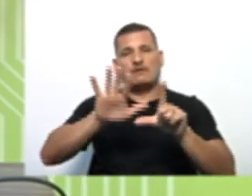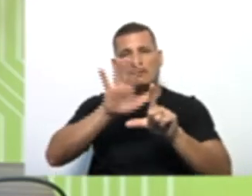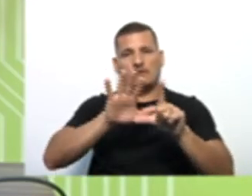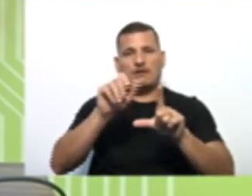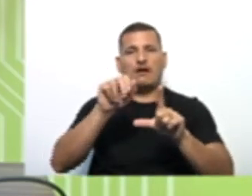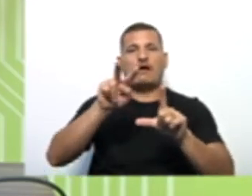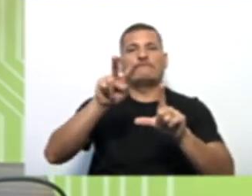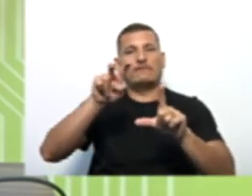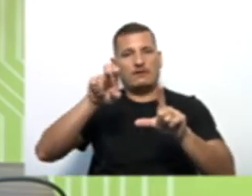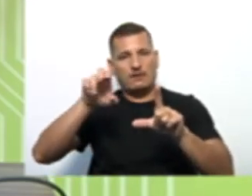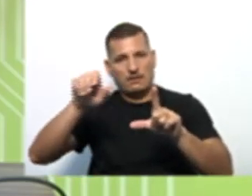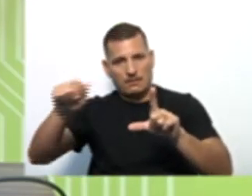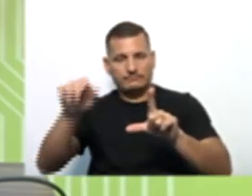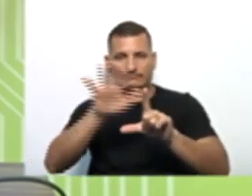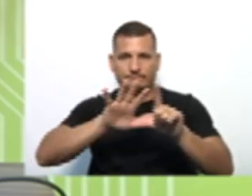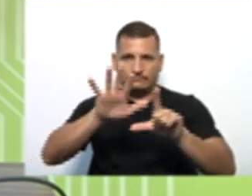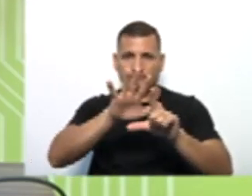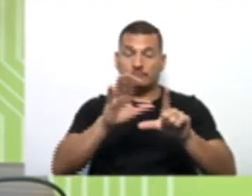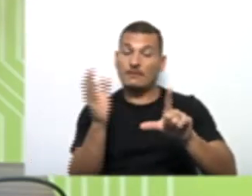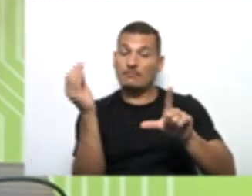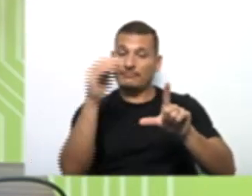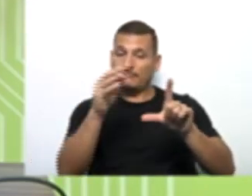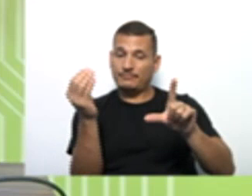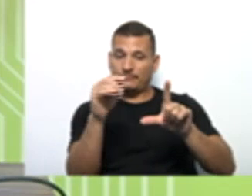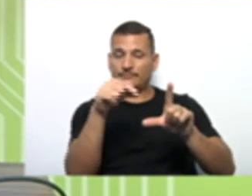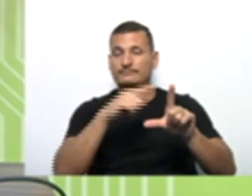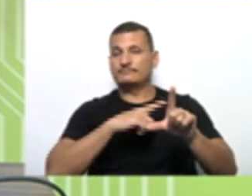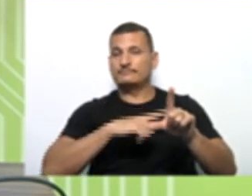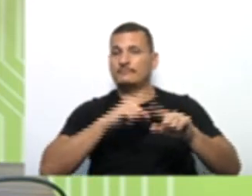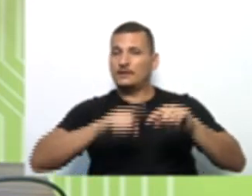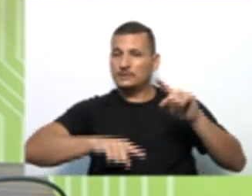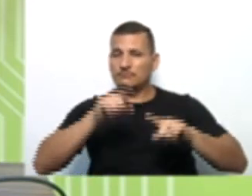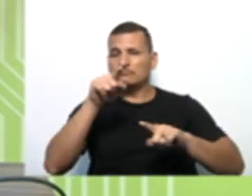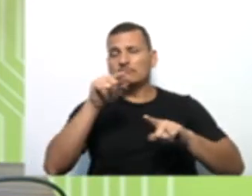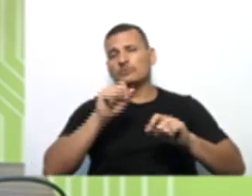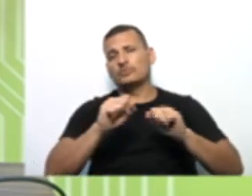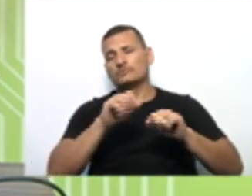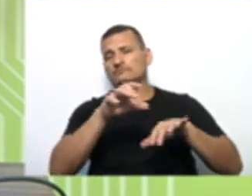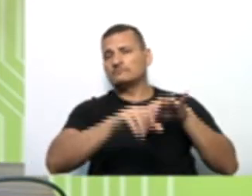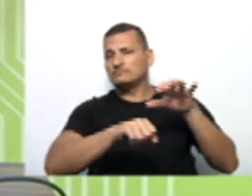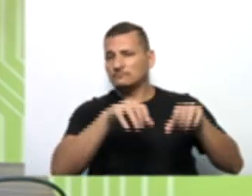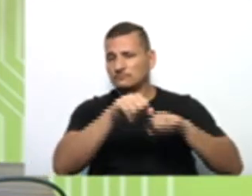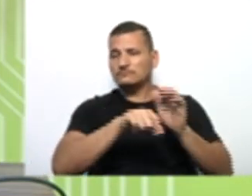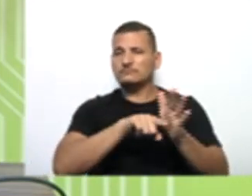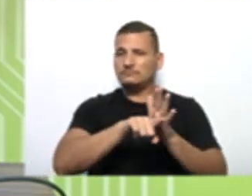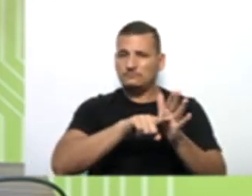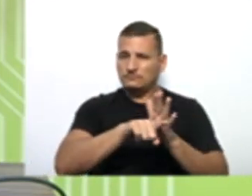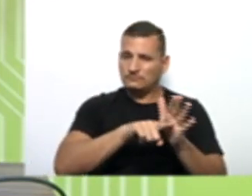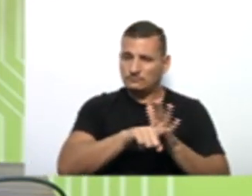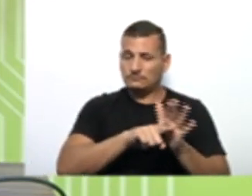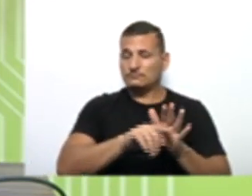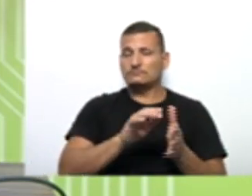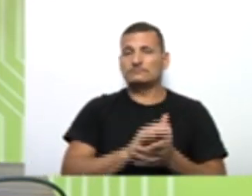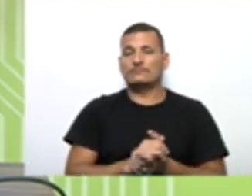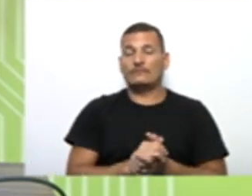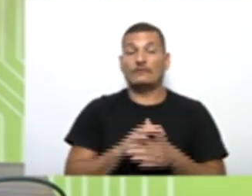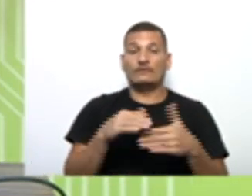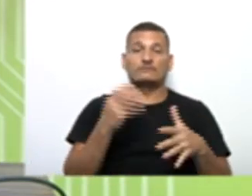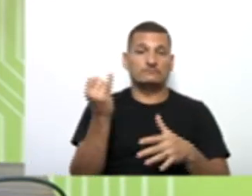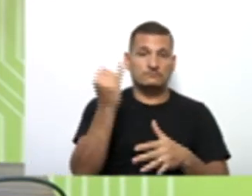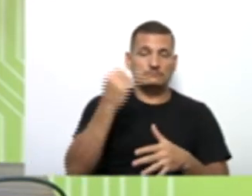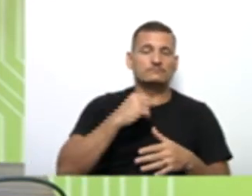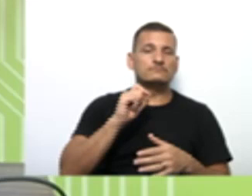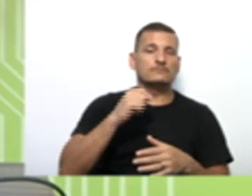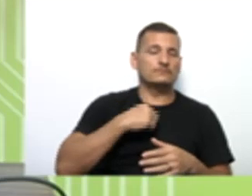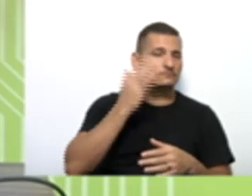todo esse material e vocês podem fazer as próprias pesquisas também, sempre que elas se atualizarem. Então, o importante é isso. Eu sei que tem uma